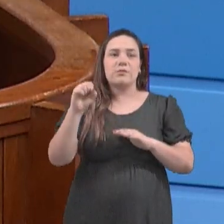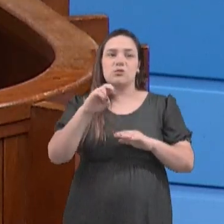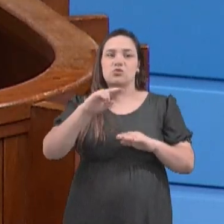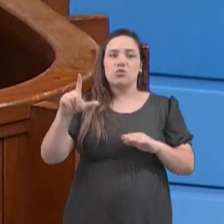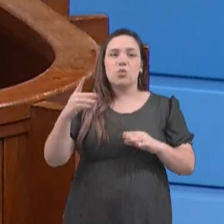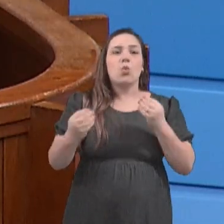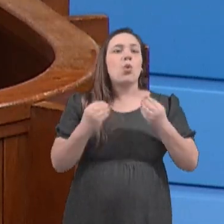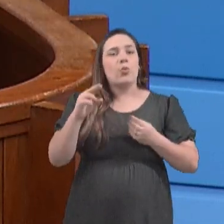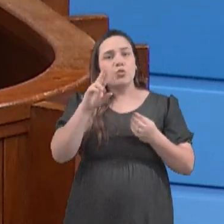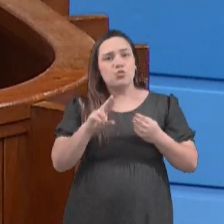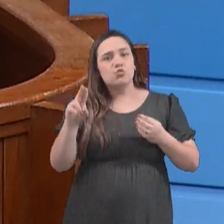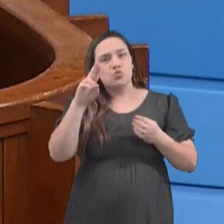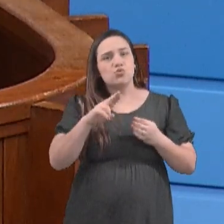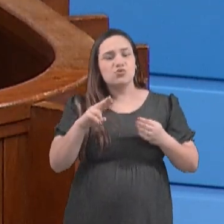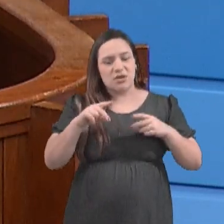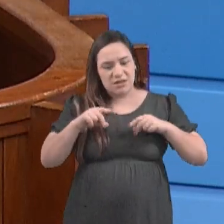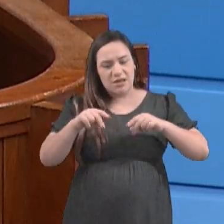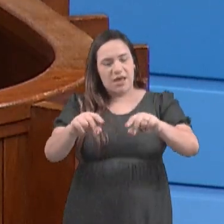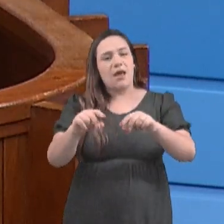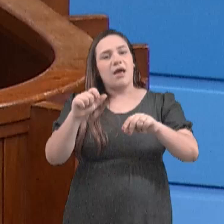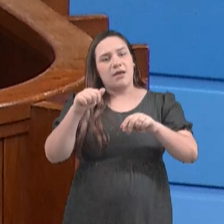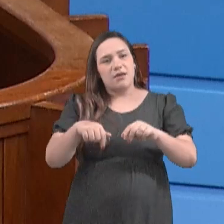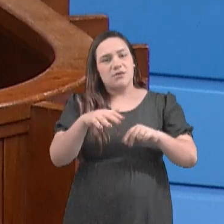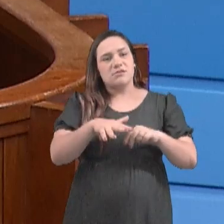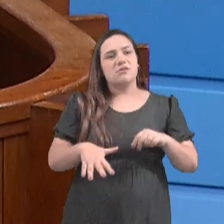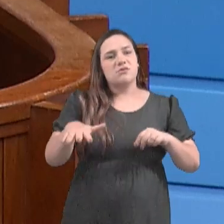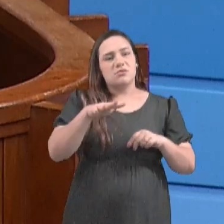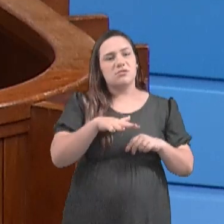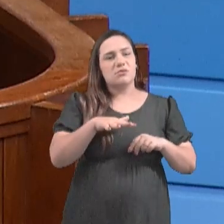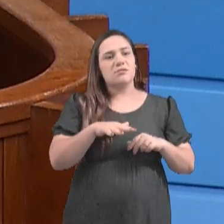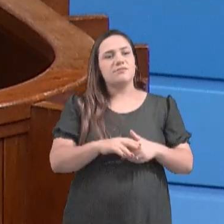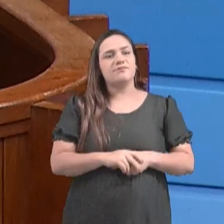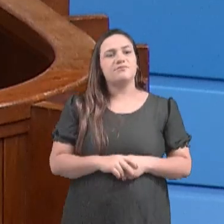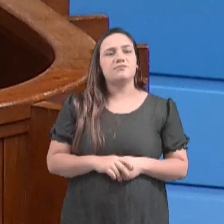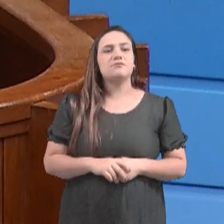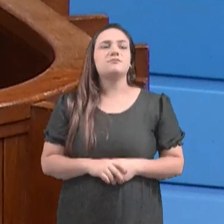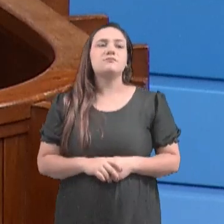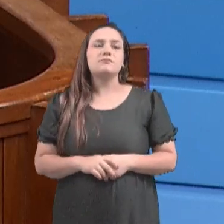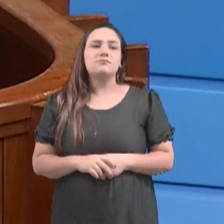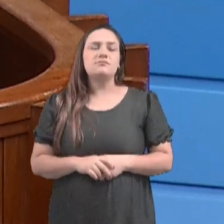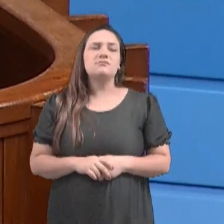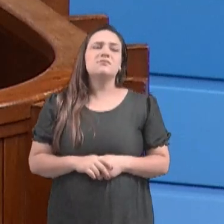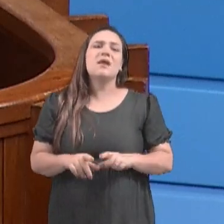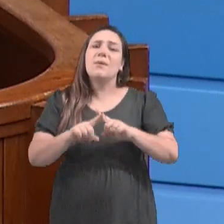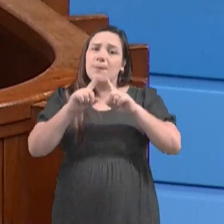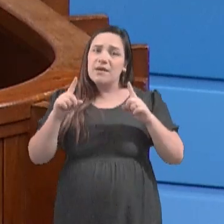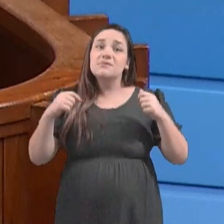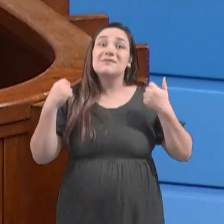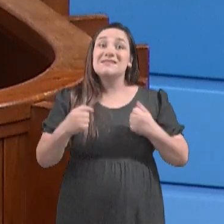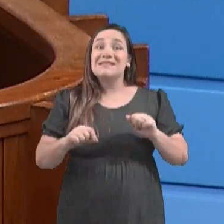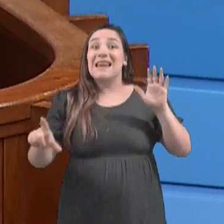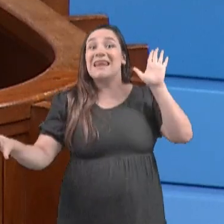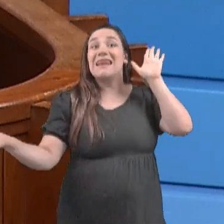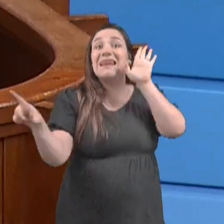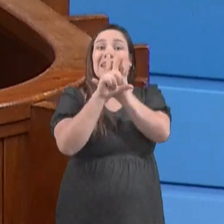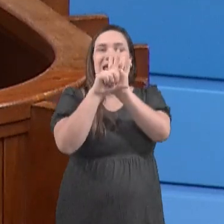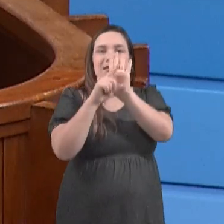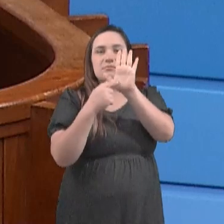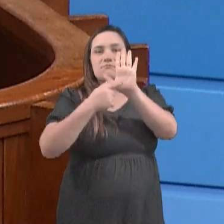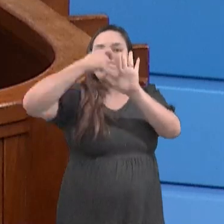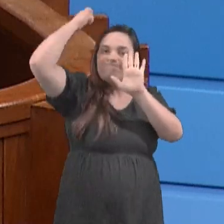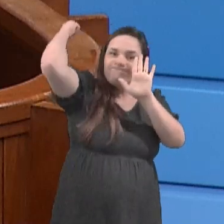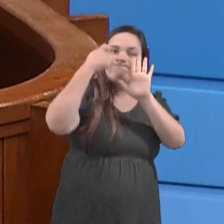manejo aqui dessa zona de amortecimento, mas nós precisamos ter um diploma legal que